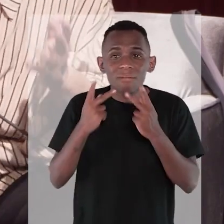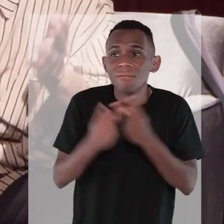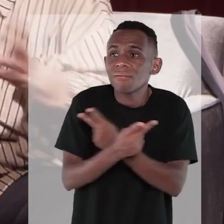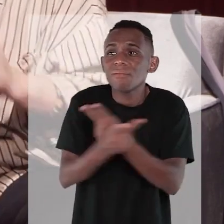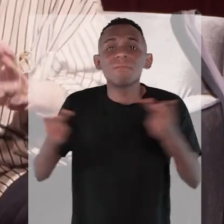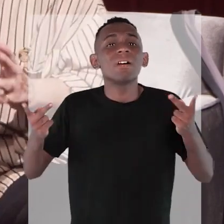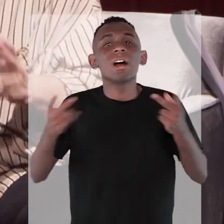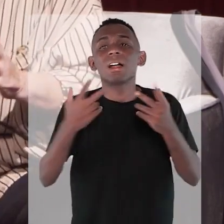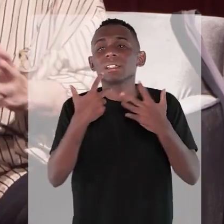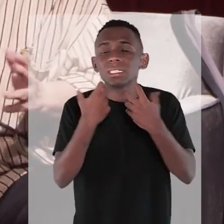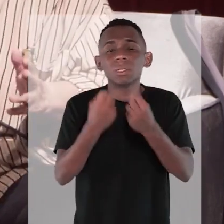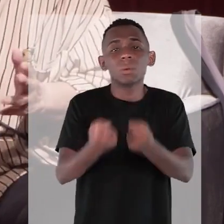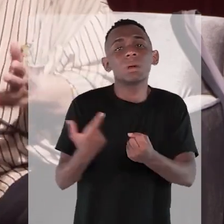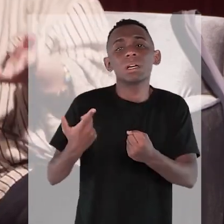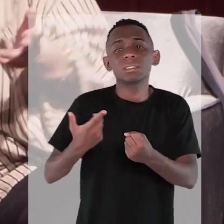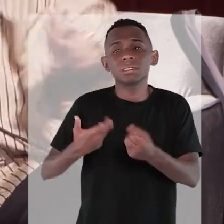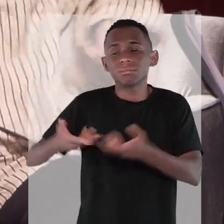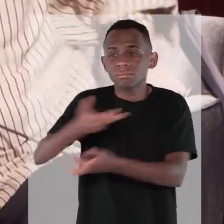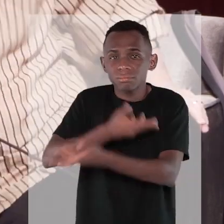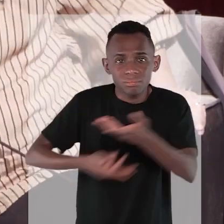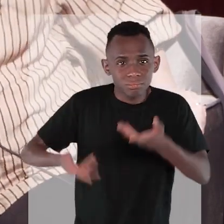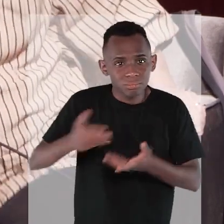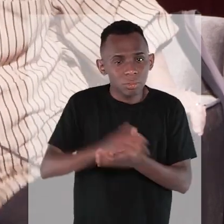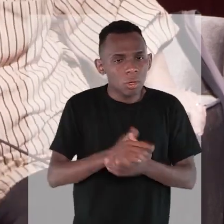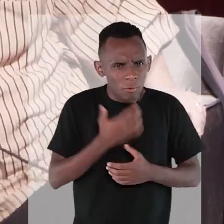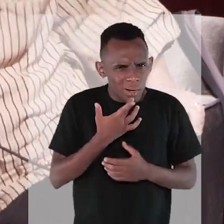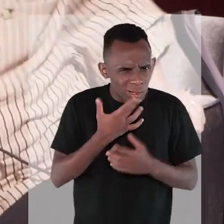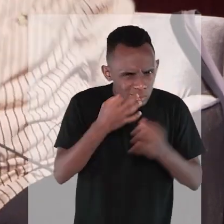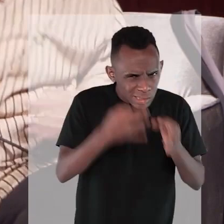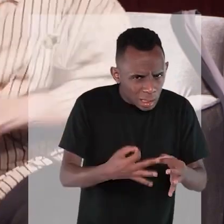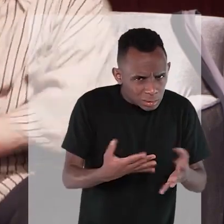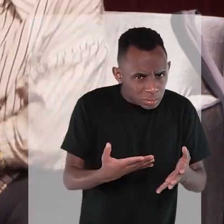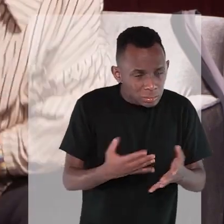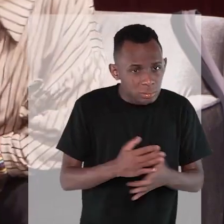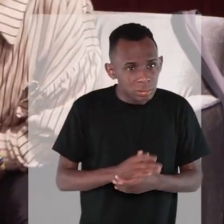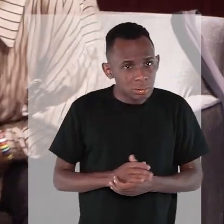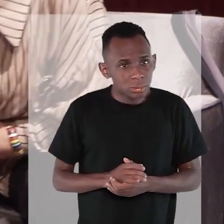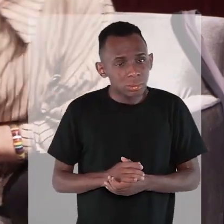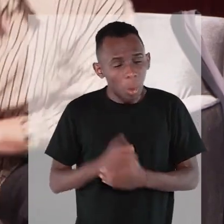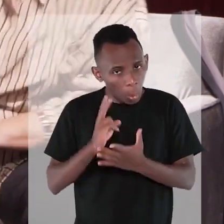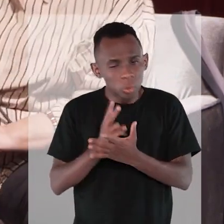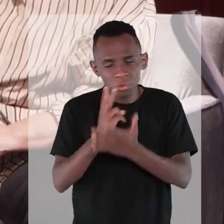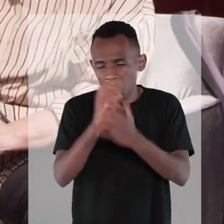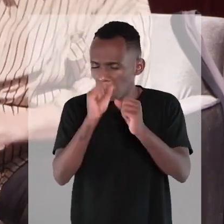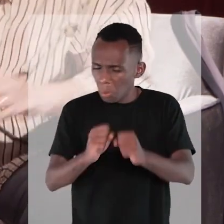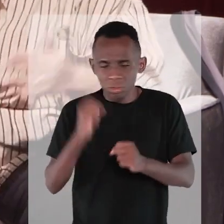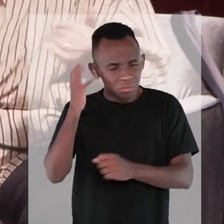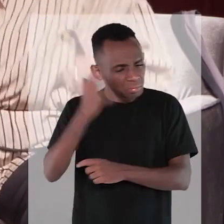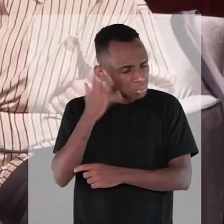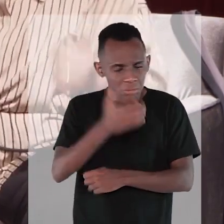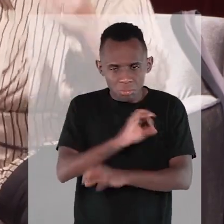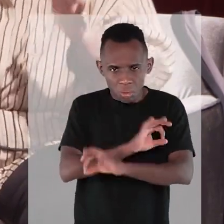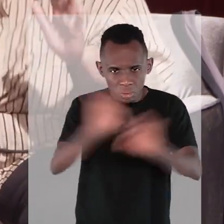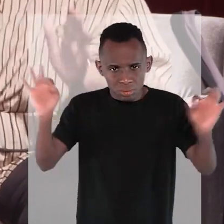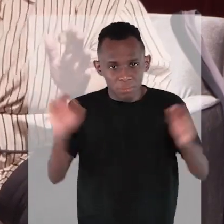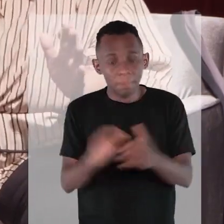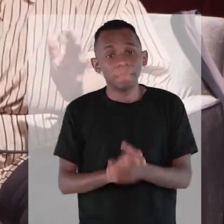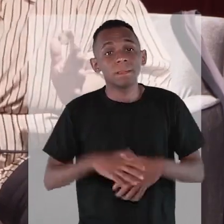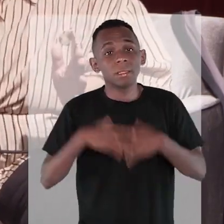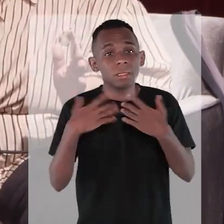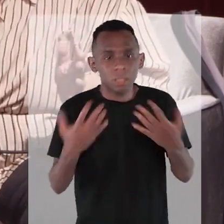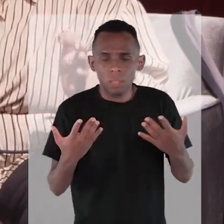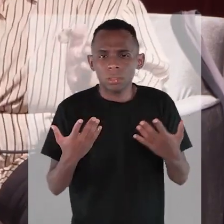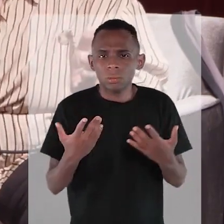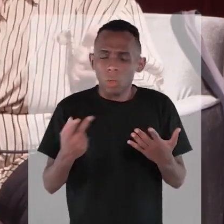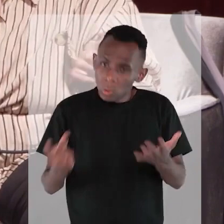circula. Então, foi um pouco... Eu falei direito isso aí? Super bonito. Tá. Continua. Não, então, foi um